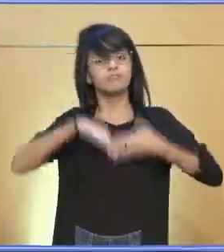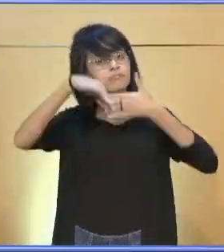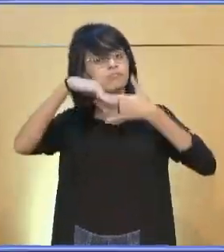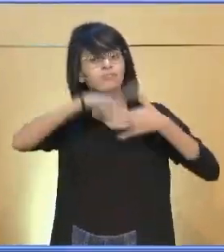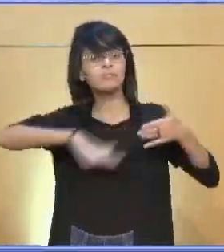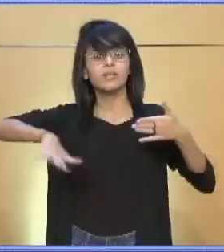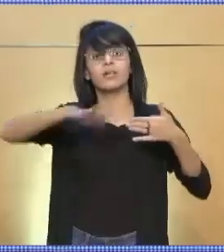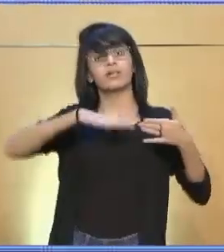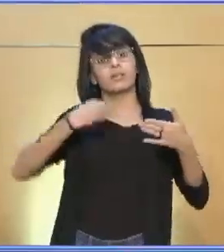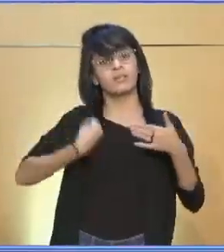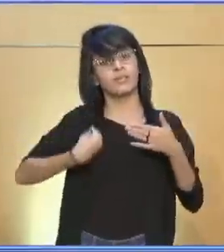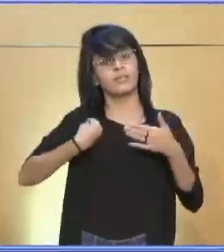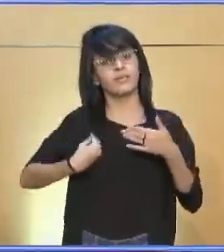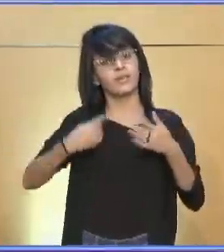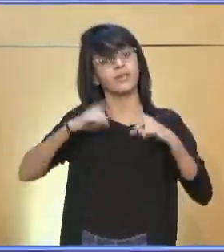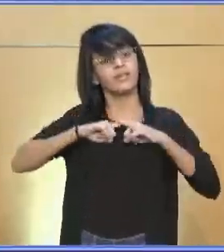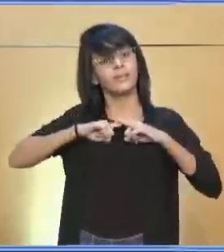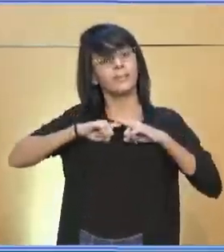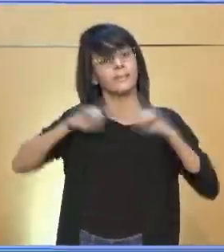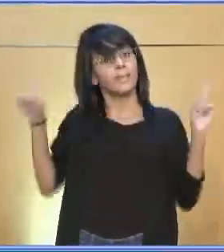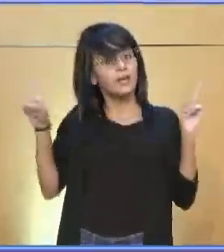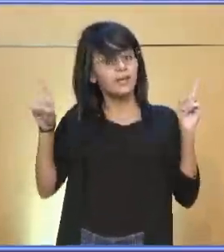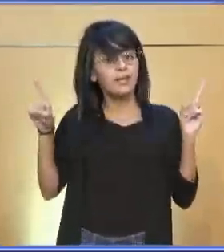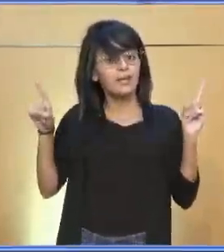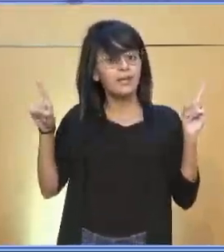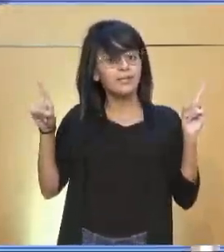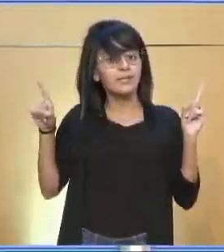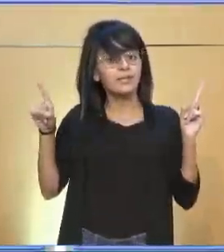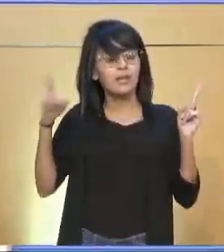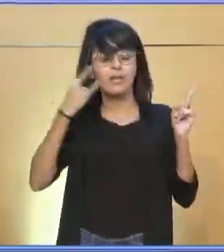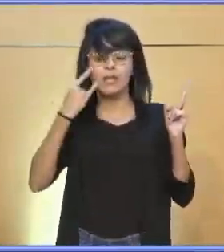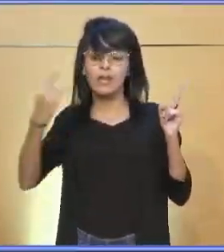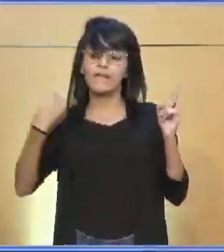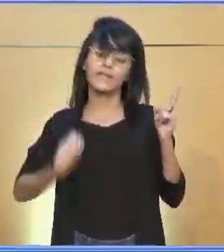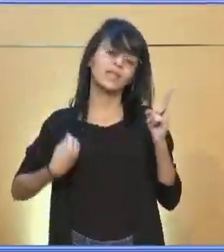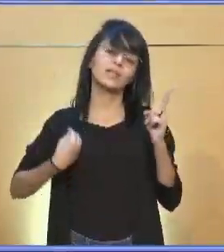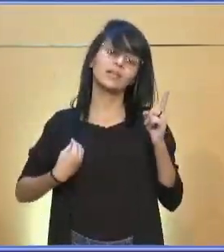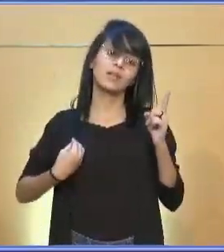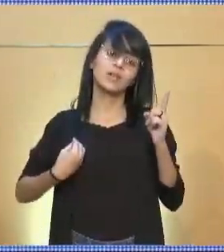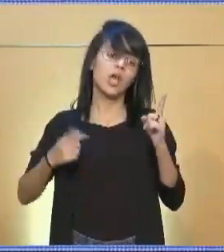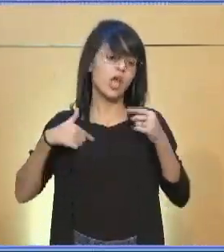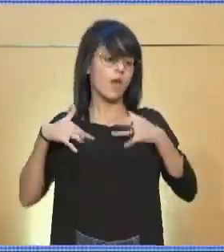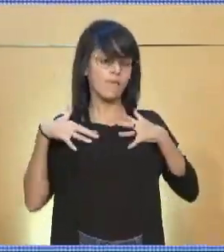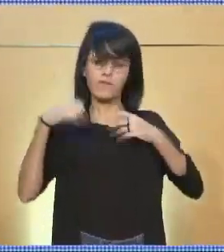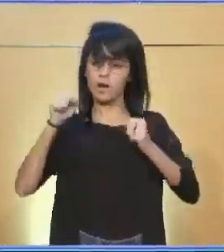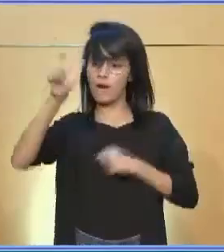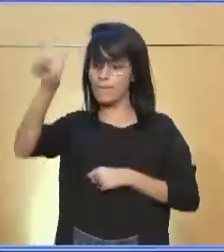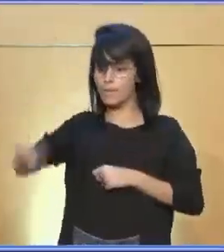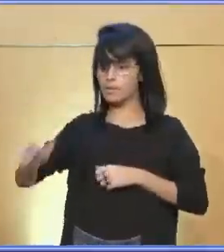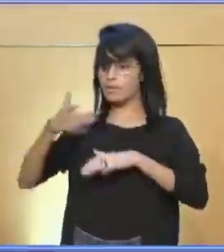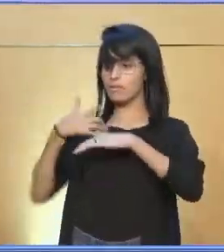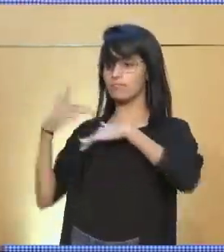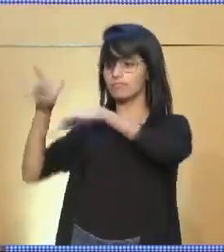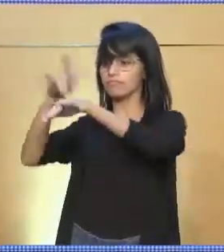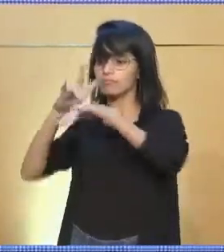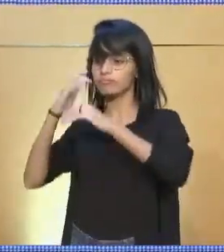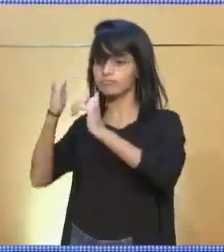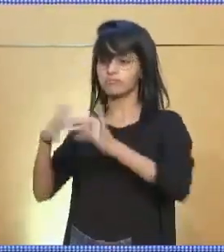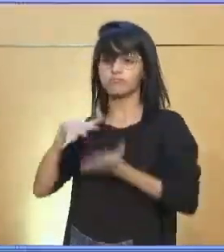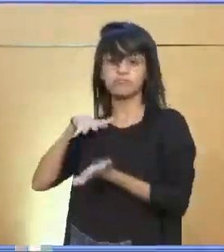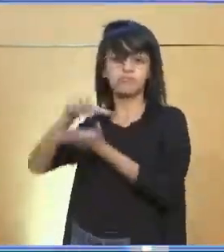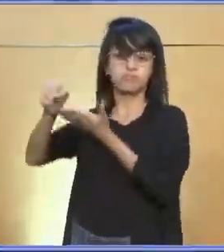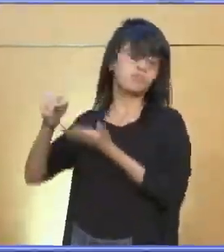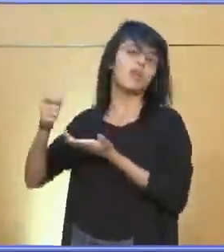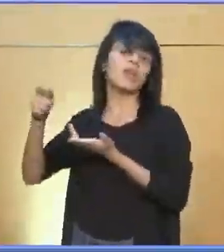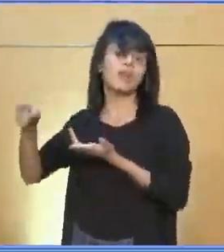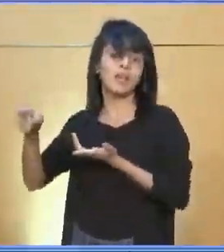em alguma área da vida. Mas a soberba da vida vai dizer que eu vou dominar o outro pelo autoritarismo. Vai dizer que eu vou